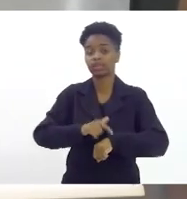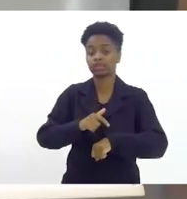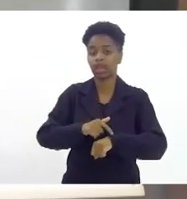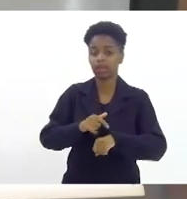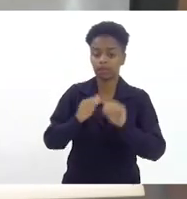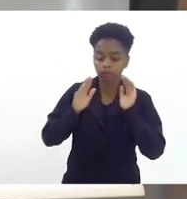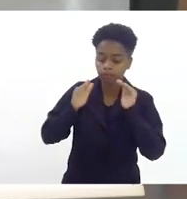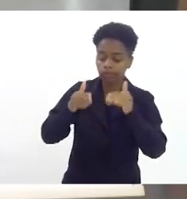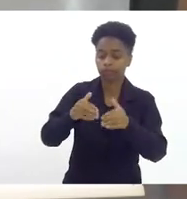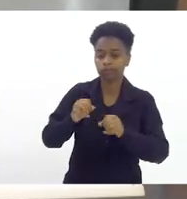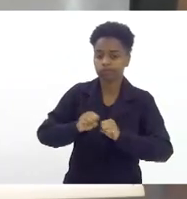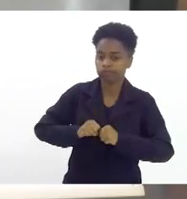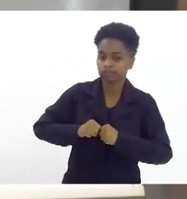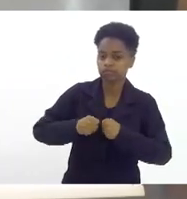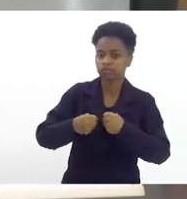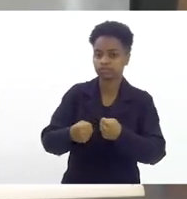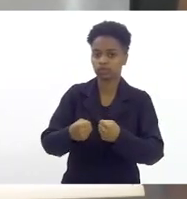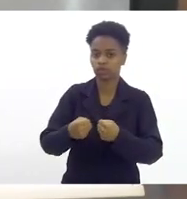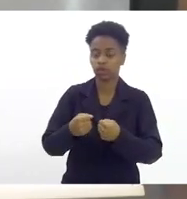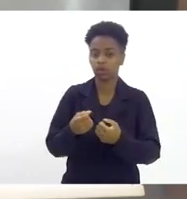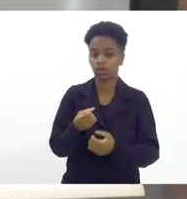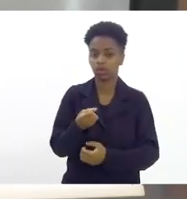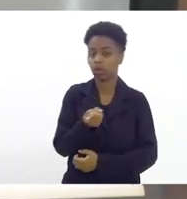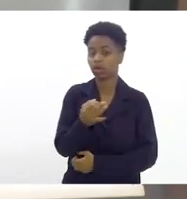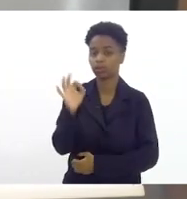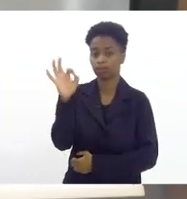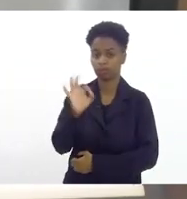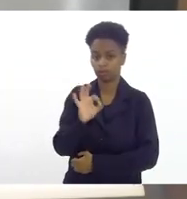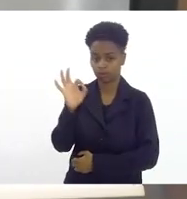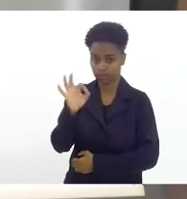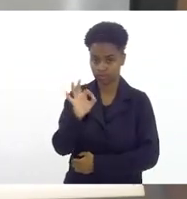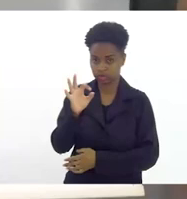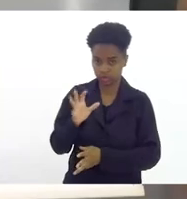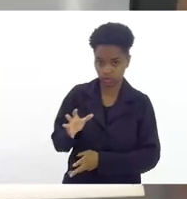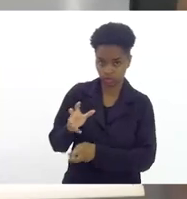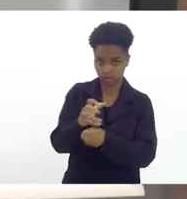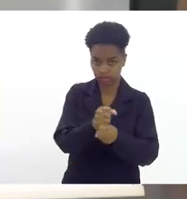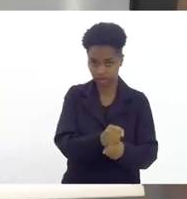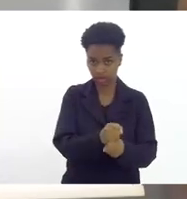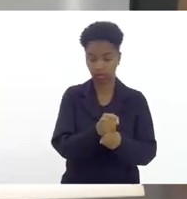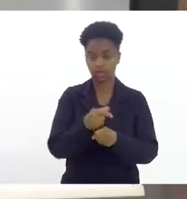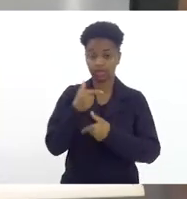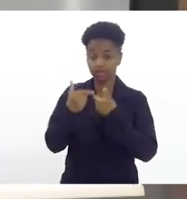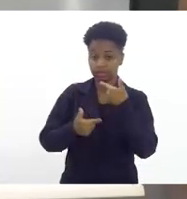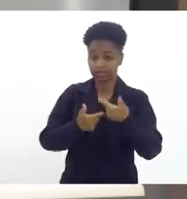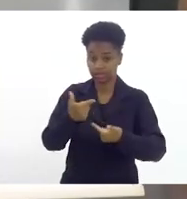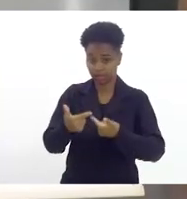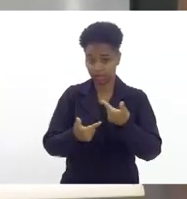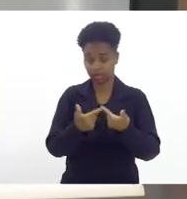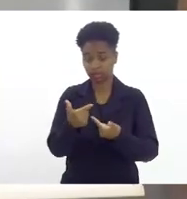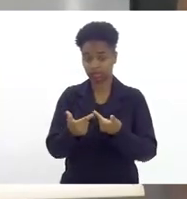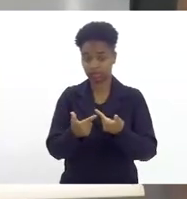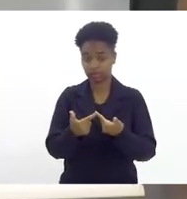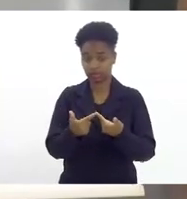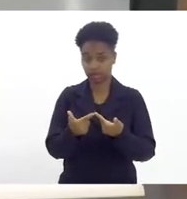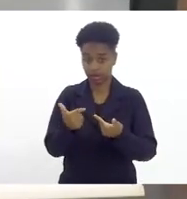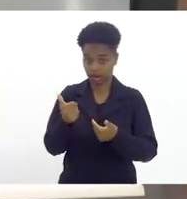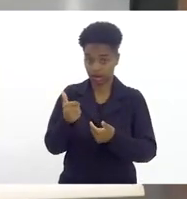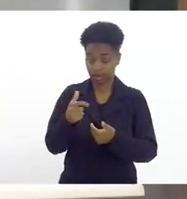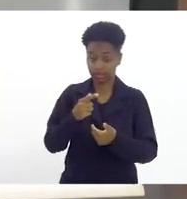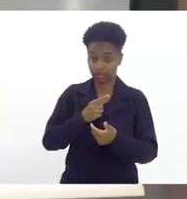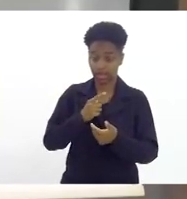dedicar do total do montante da sua força de trabalho avalizada